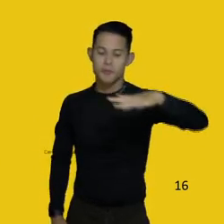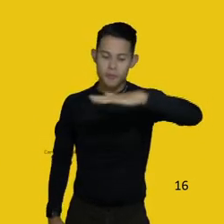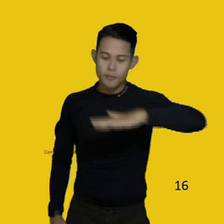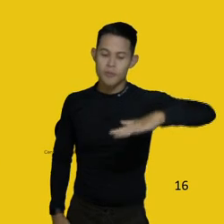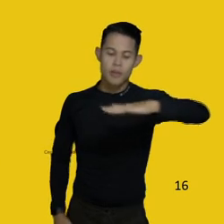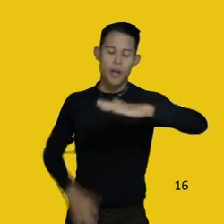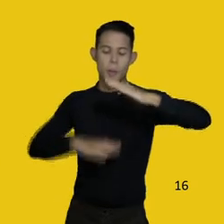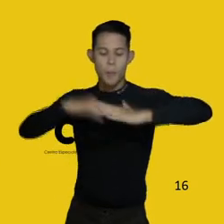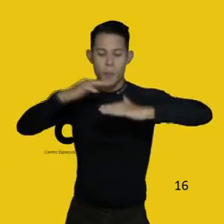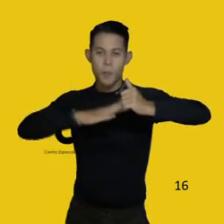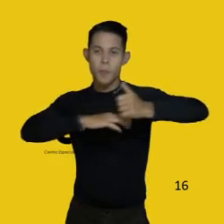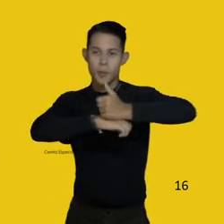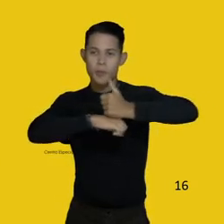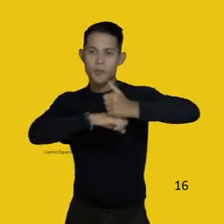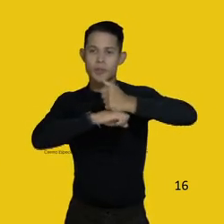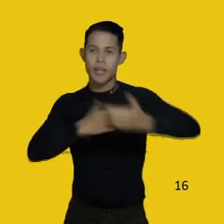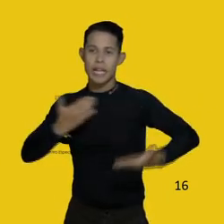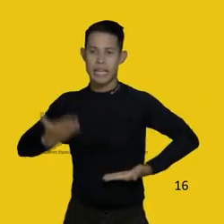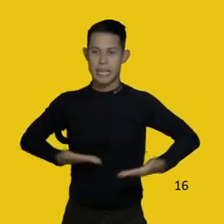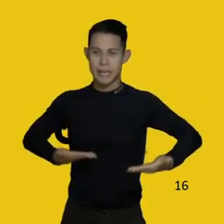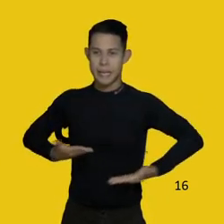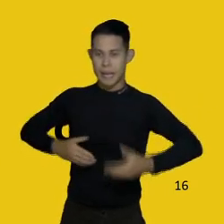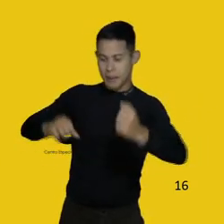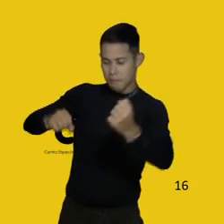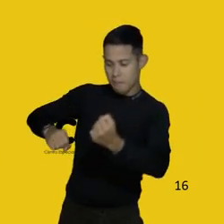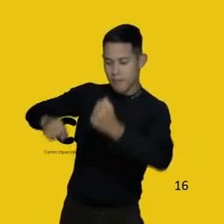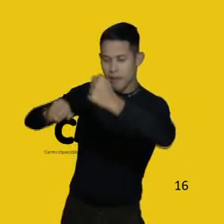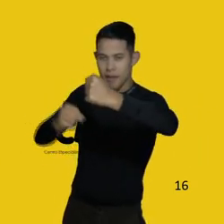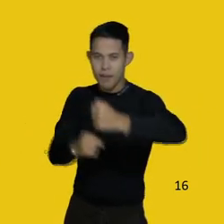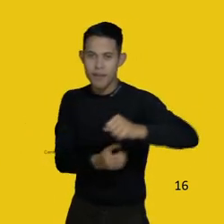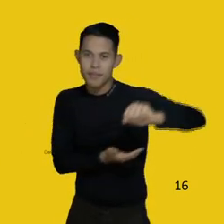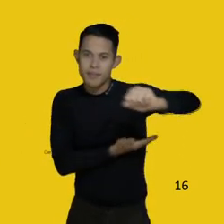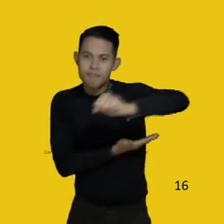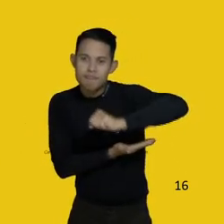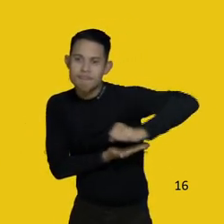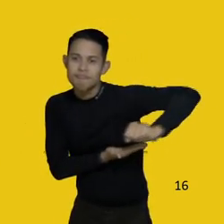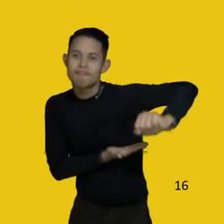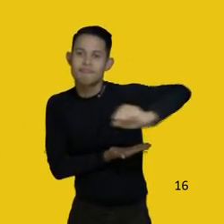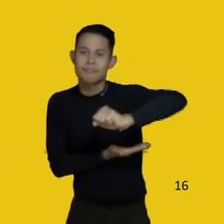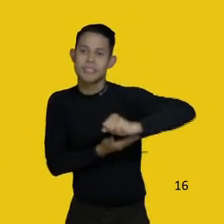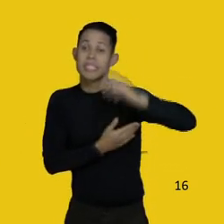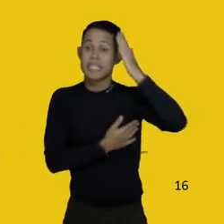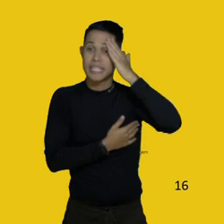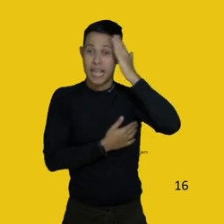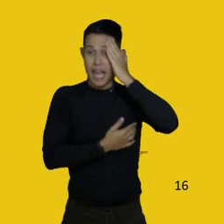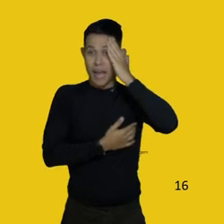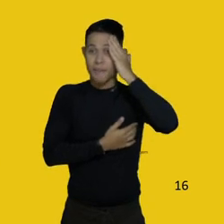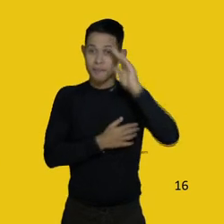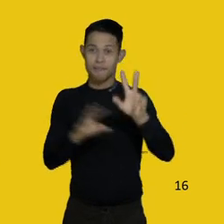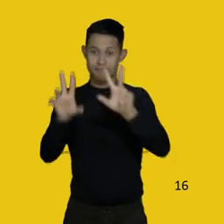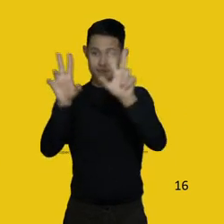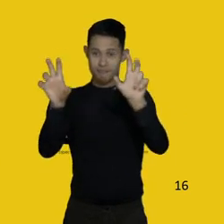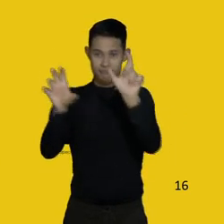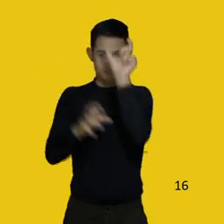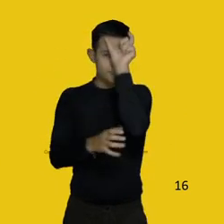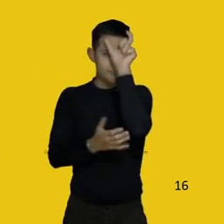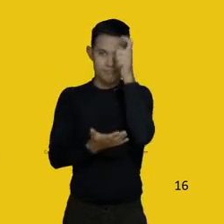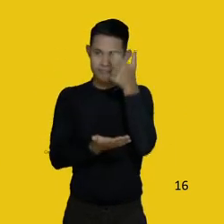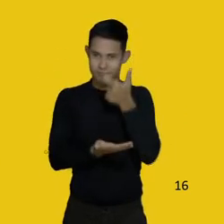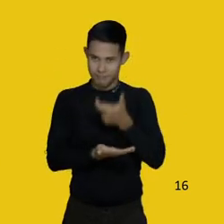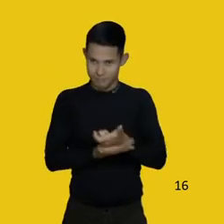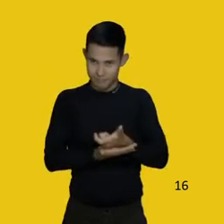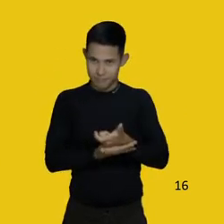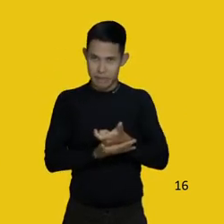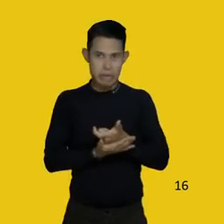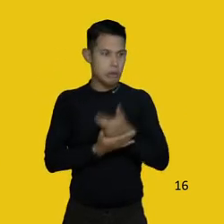profissionais da faxia todo mundo sabe o que é dislexia e outras coisas não só dislexia mas assim principalmente o